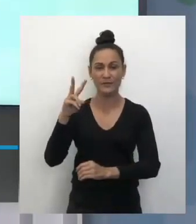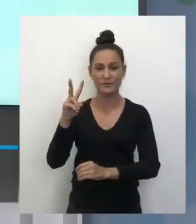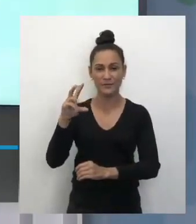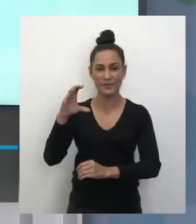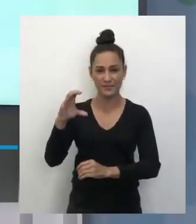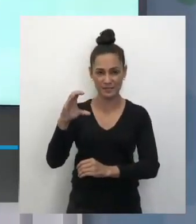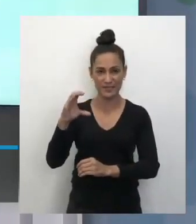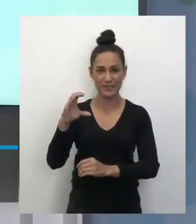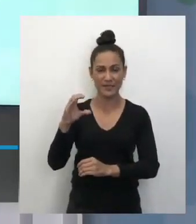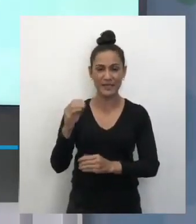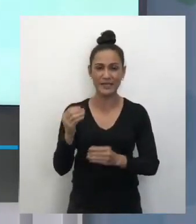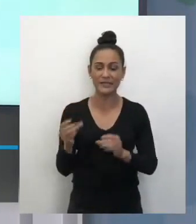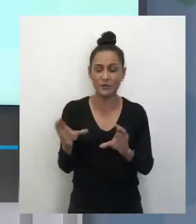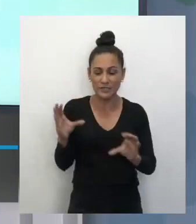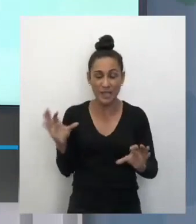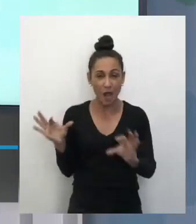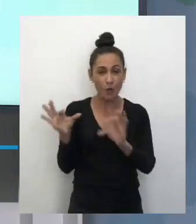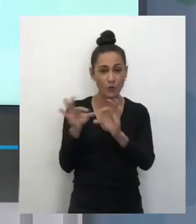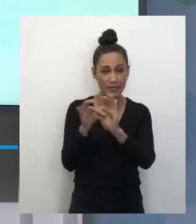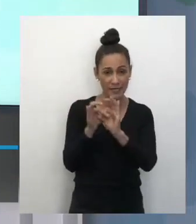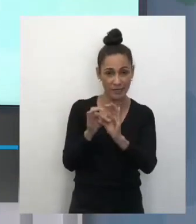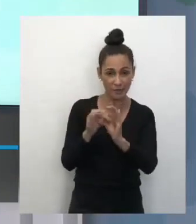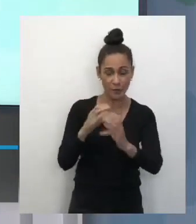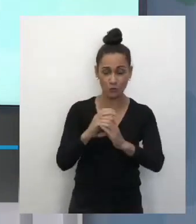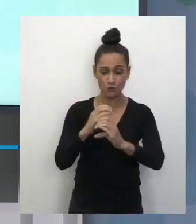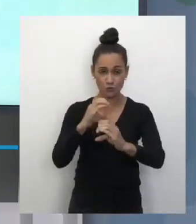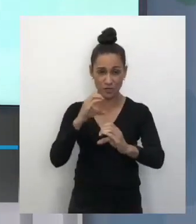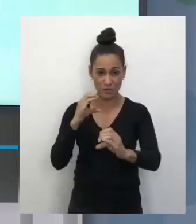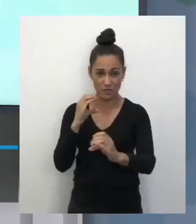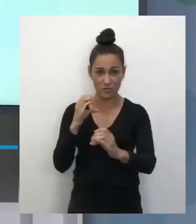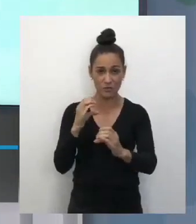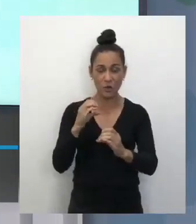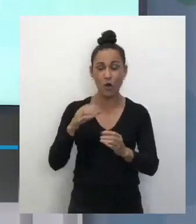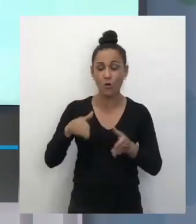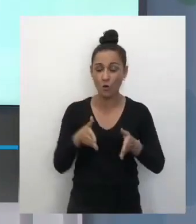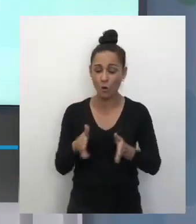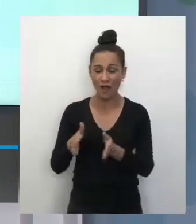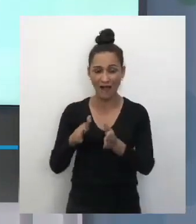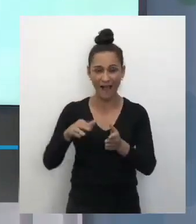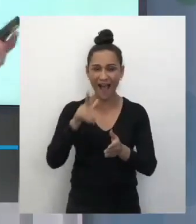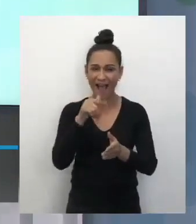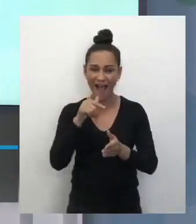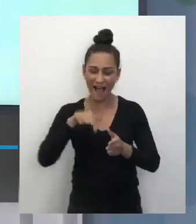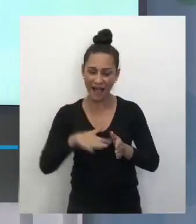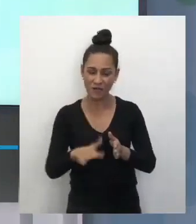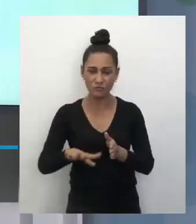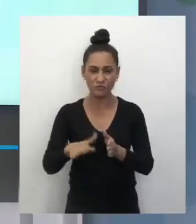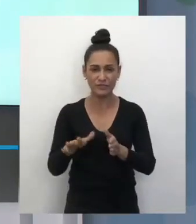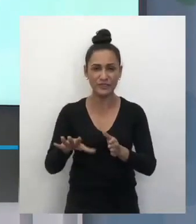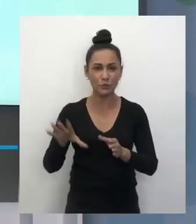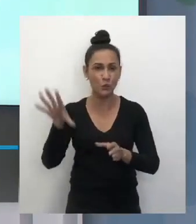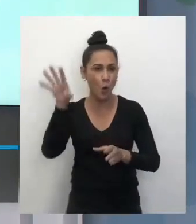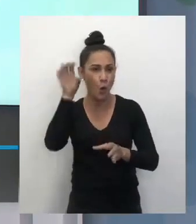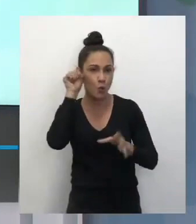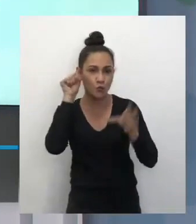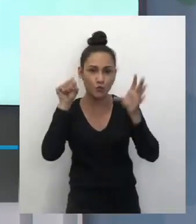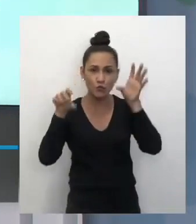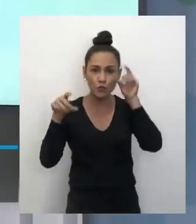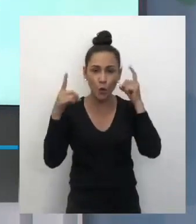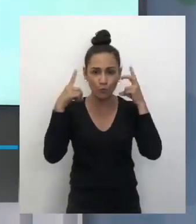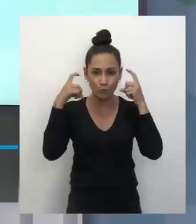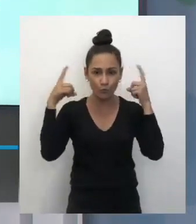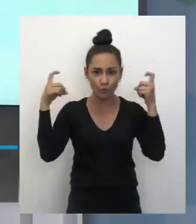e essa junção do cano de PVC com o sopro, com a água, dá toda uma sonoridade totalmente